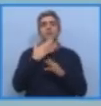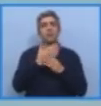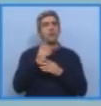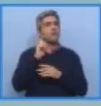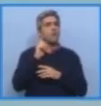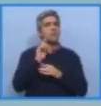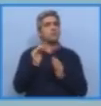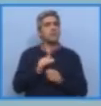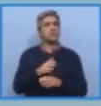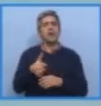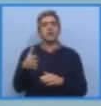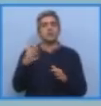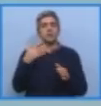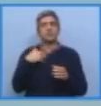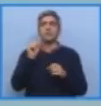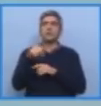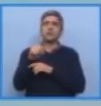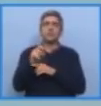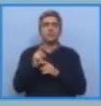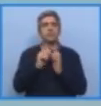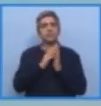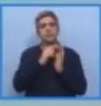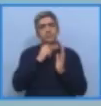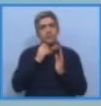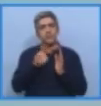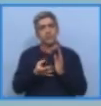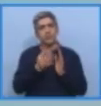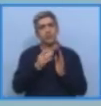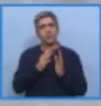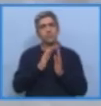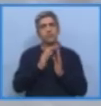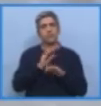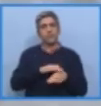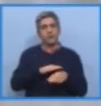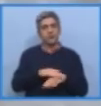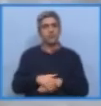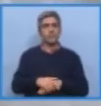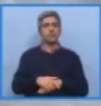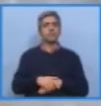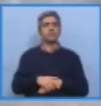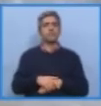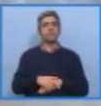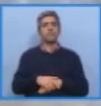desvaloriza-se um bocadinho esta questão, esta figura do sacerdote que perdoa os pecados. Mas